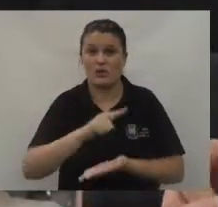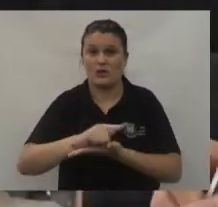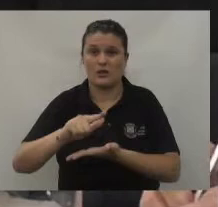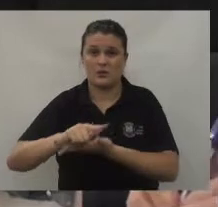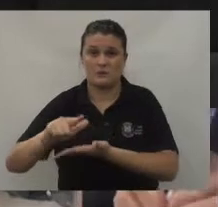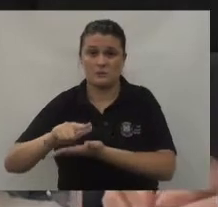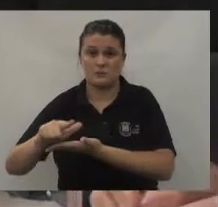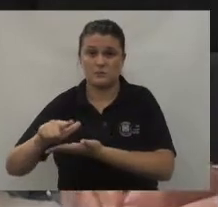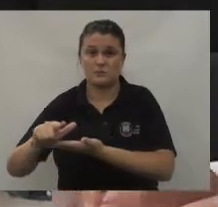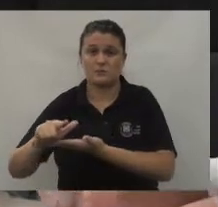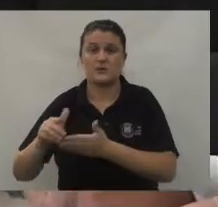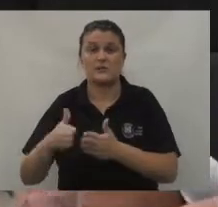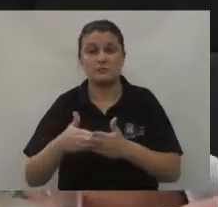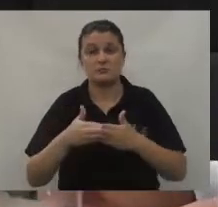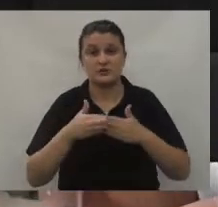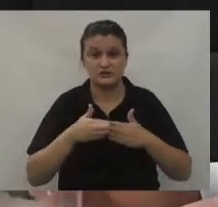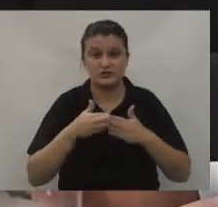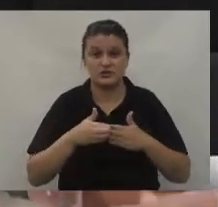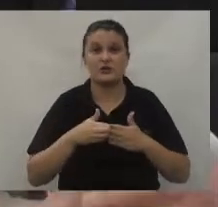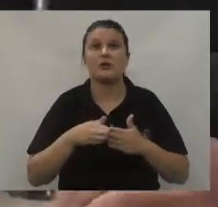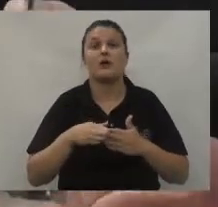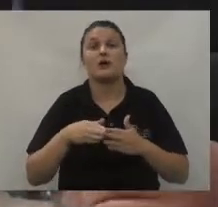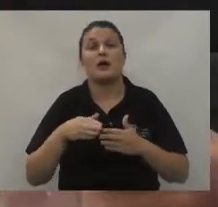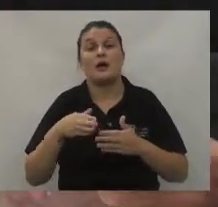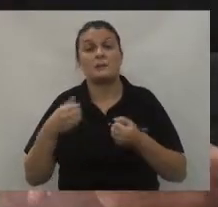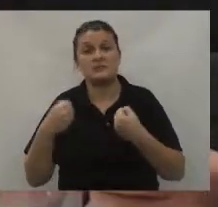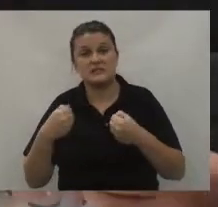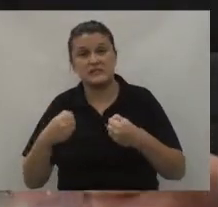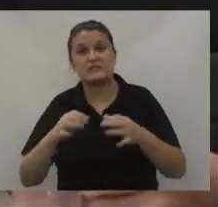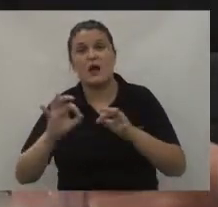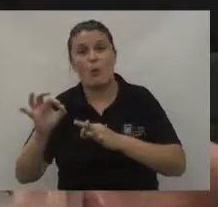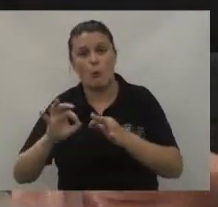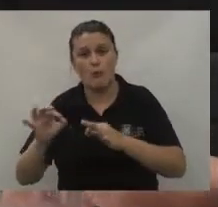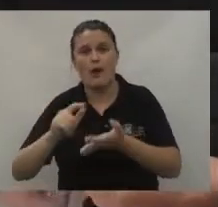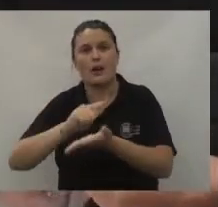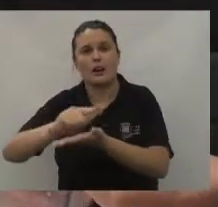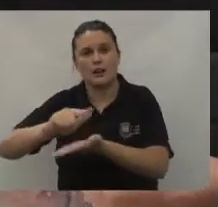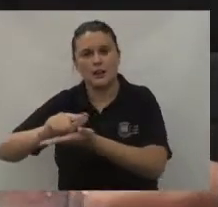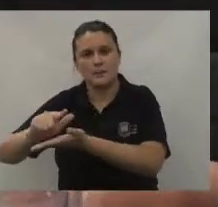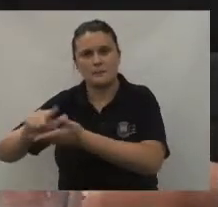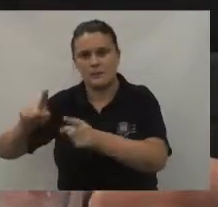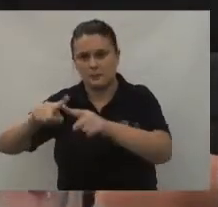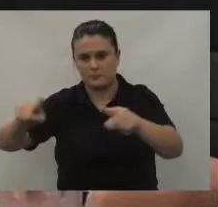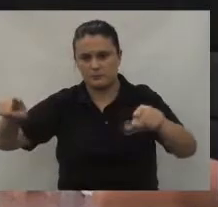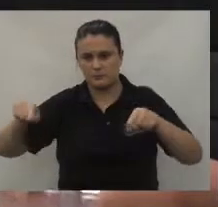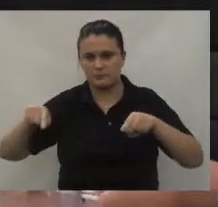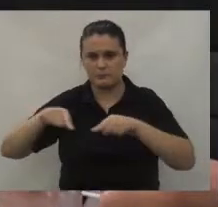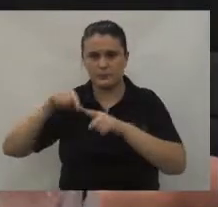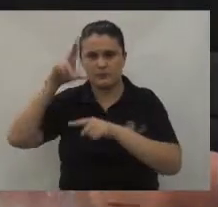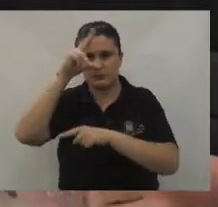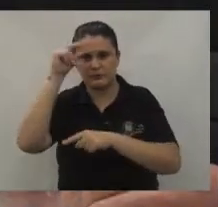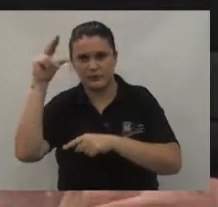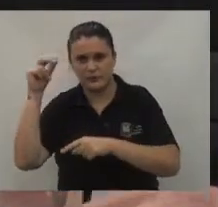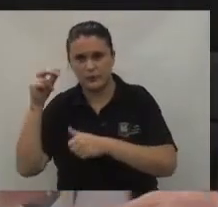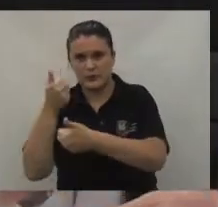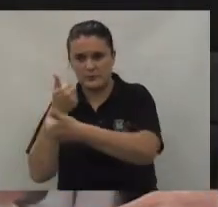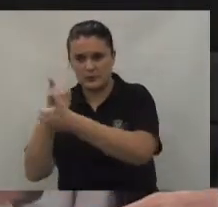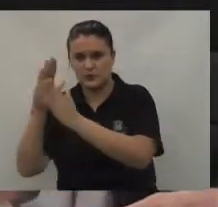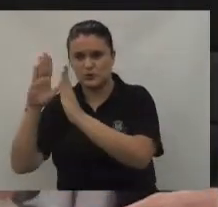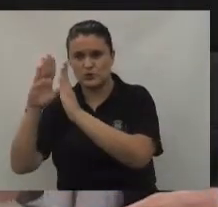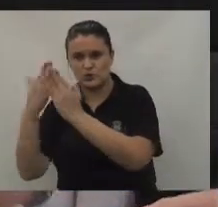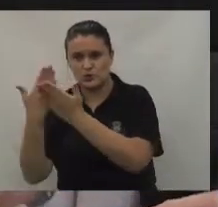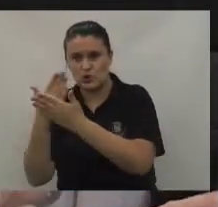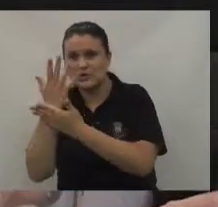limpeza então solicitei vão lá arrume rocha que ele estenda a prefeitura tem do lado de são cristóvão